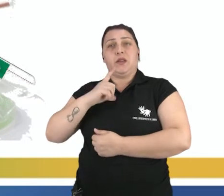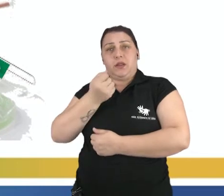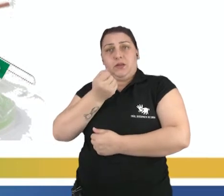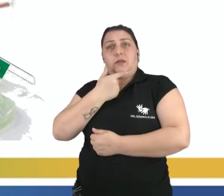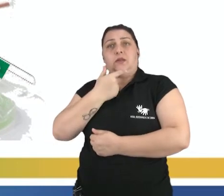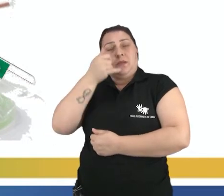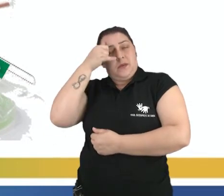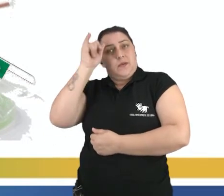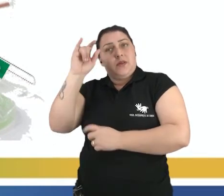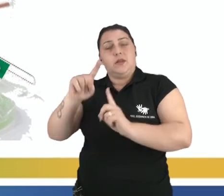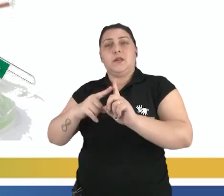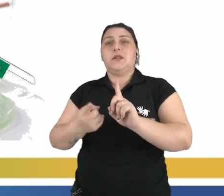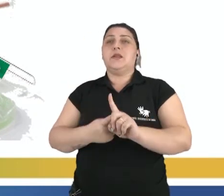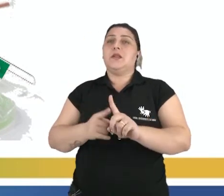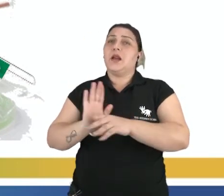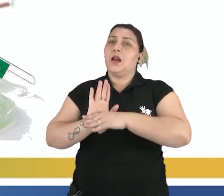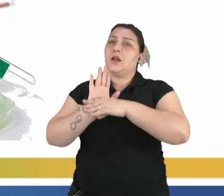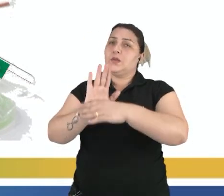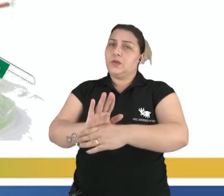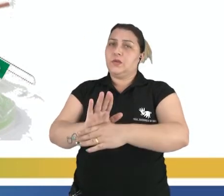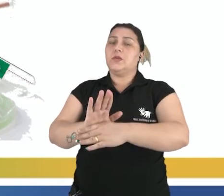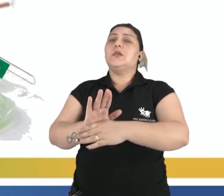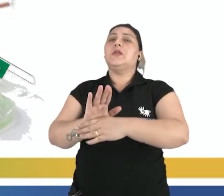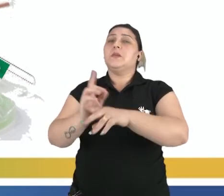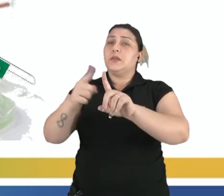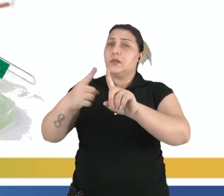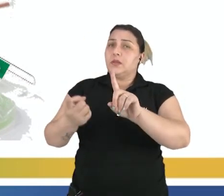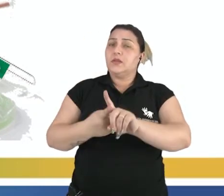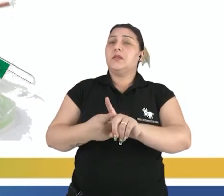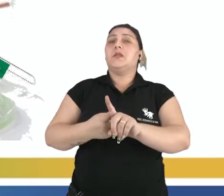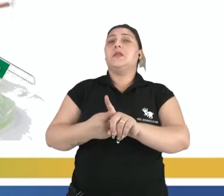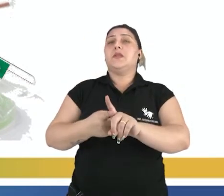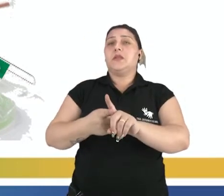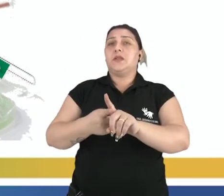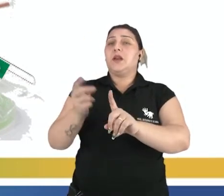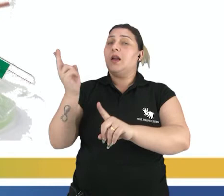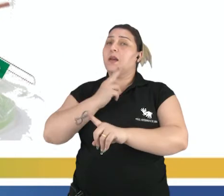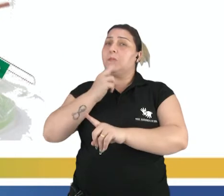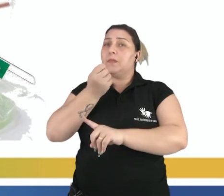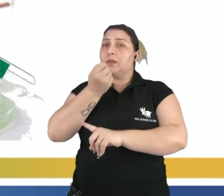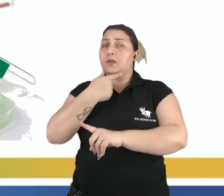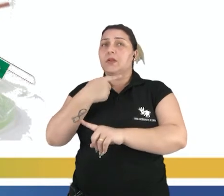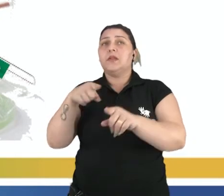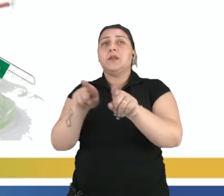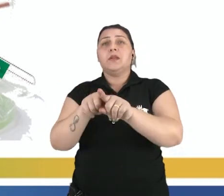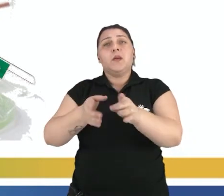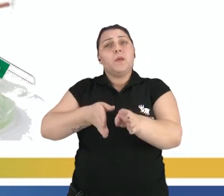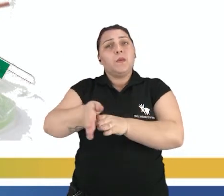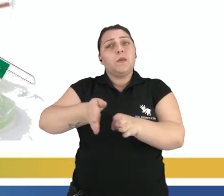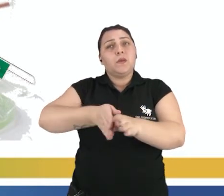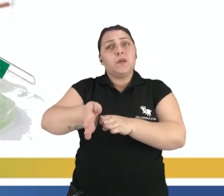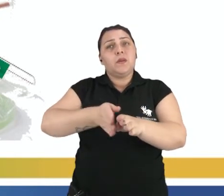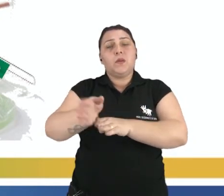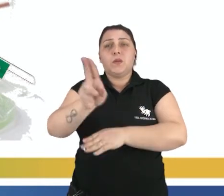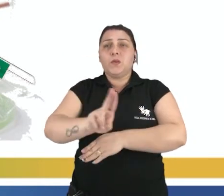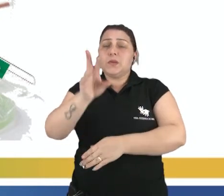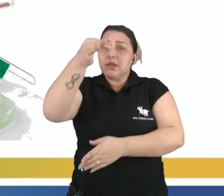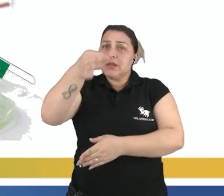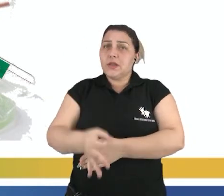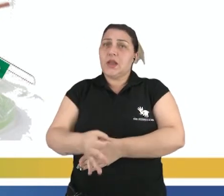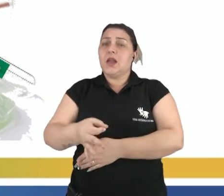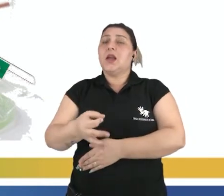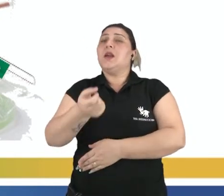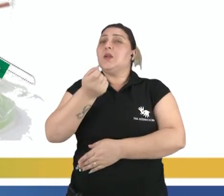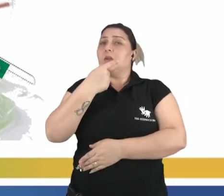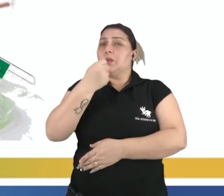medicamentos, tem direito à assistência reprodutiva, à anticoncepção de emergência e à orientação sobre o uso adequado